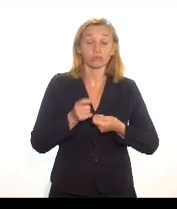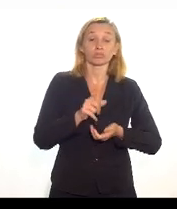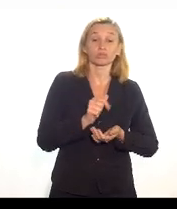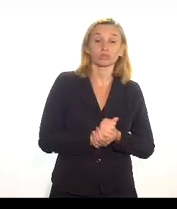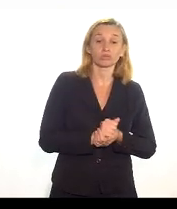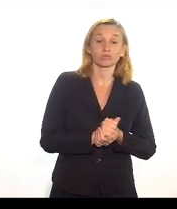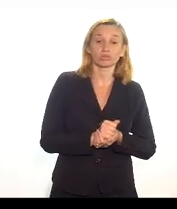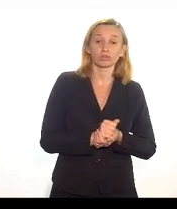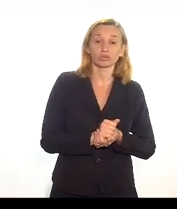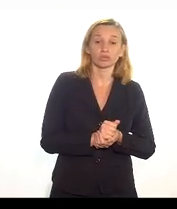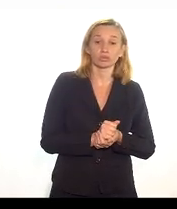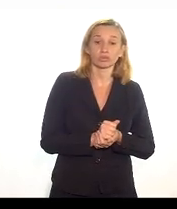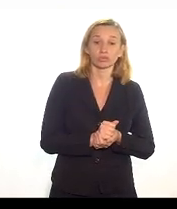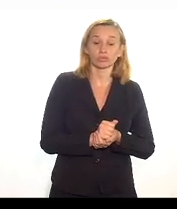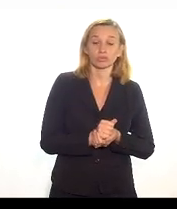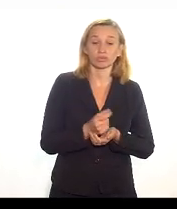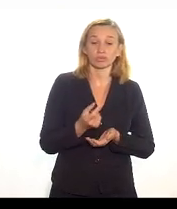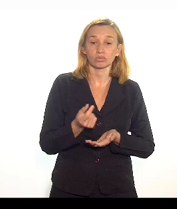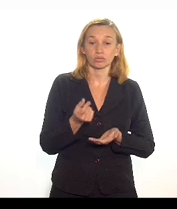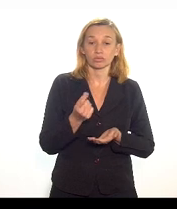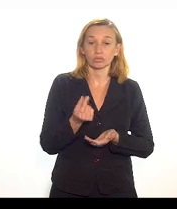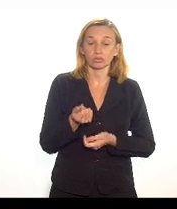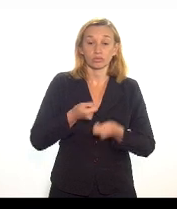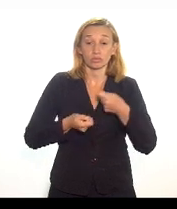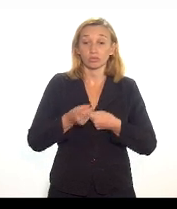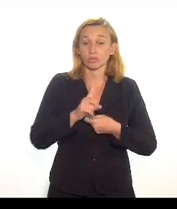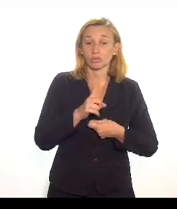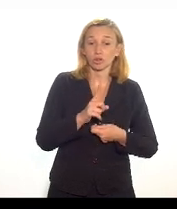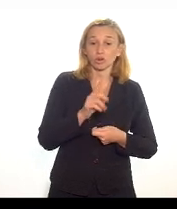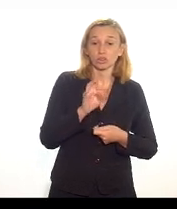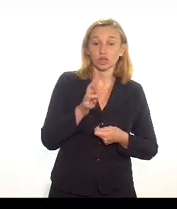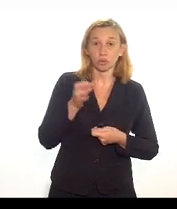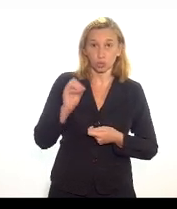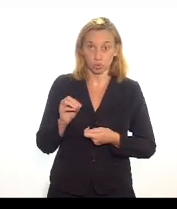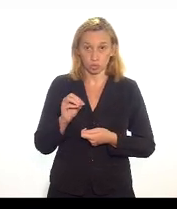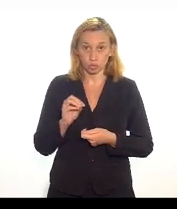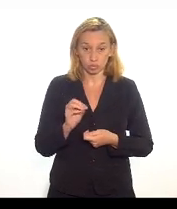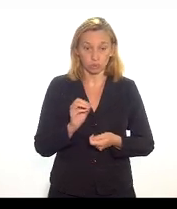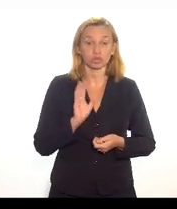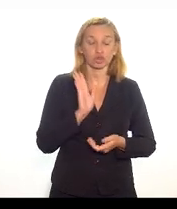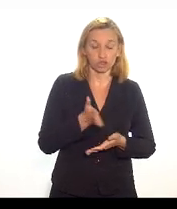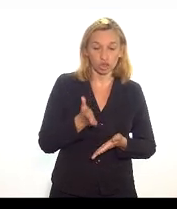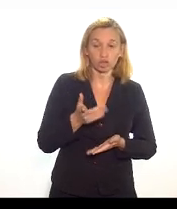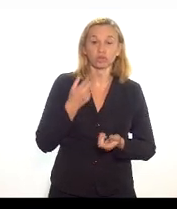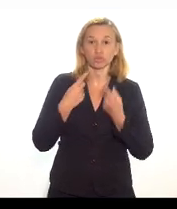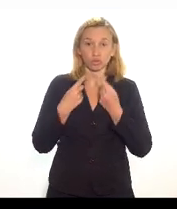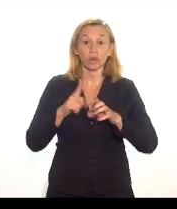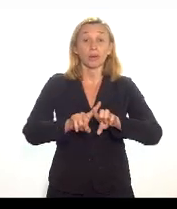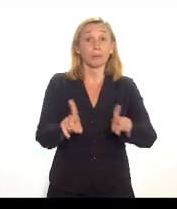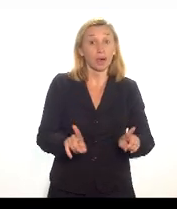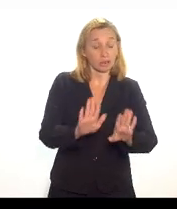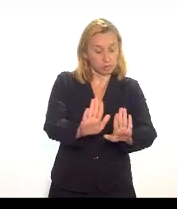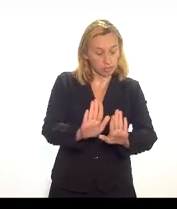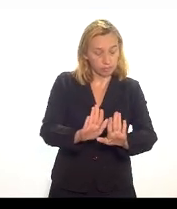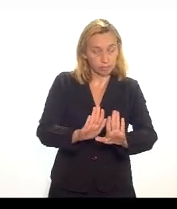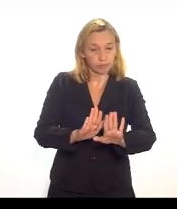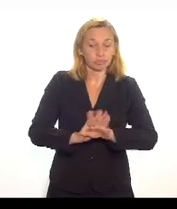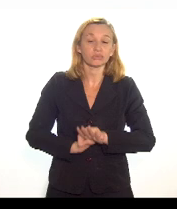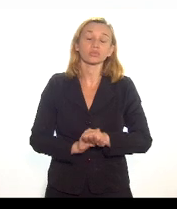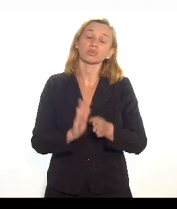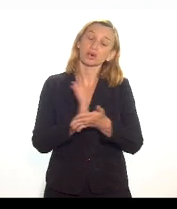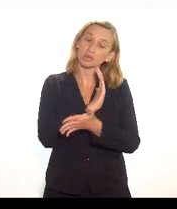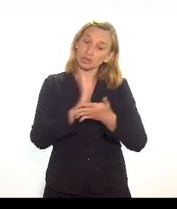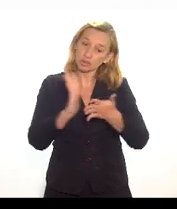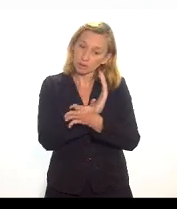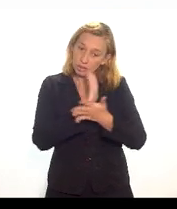compensações financeiras e não são tributos propriamente ditos, né, do ponto de vista jurídico-tributário. Mas, claro que, muitas